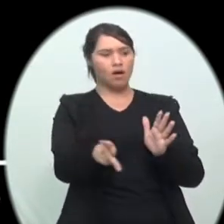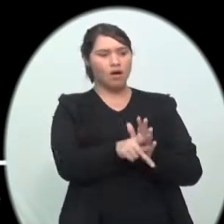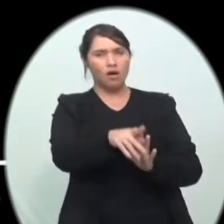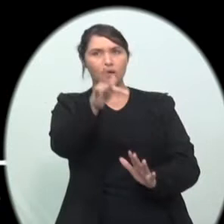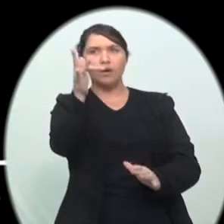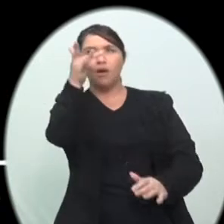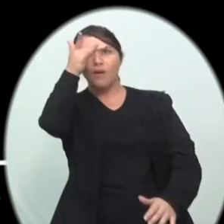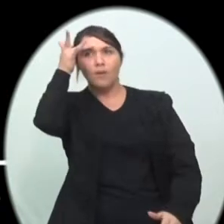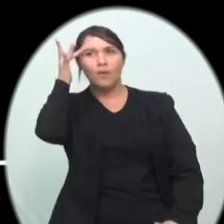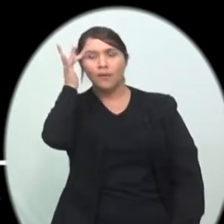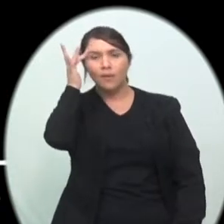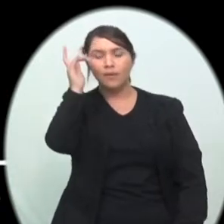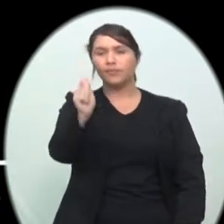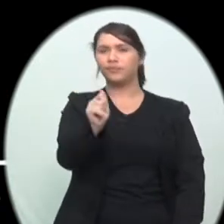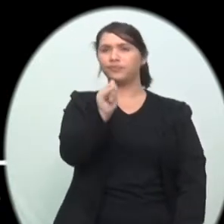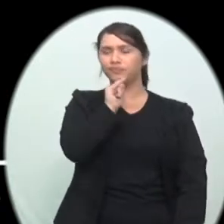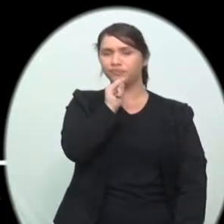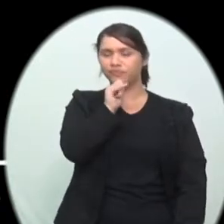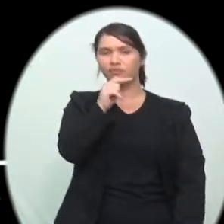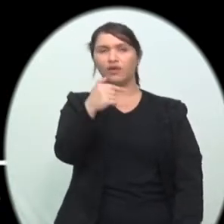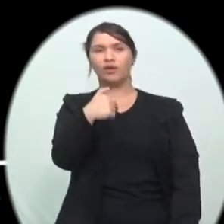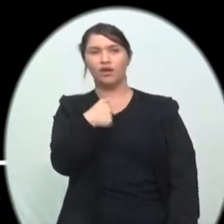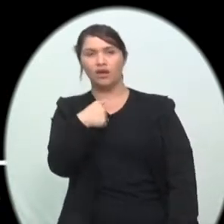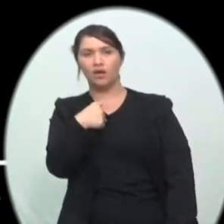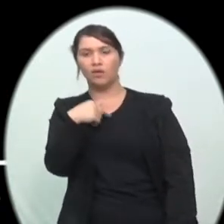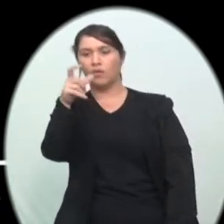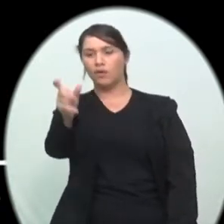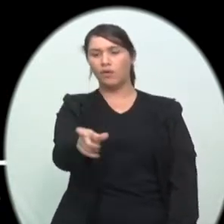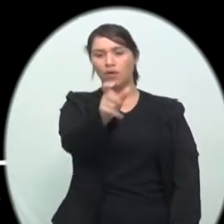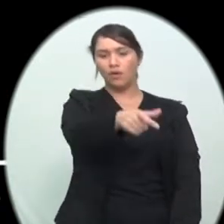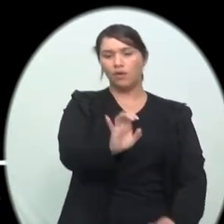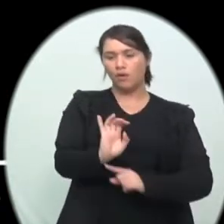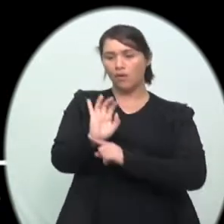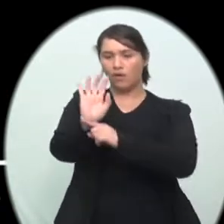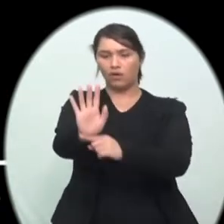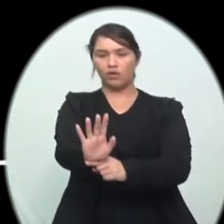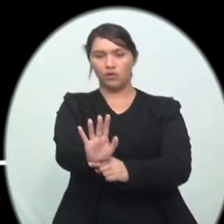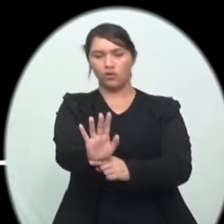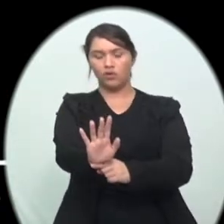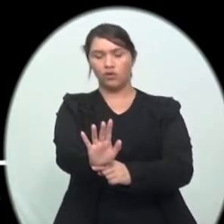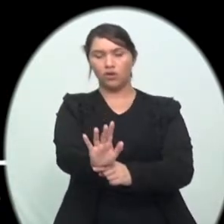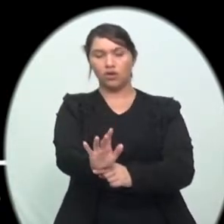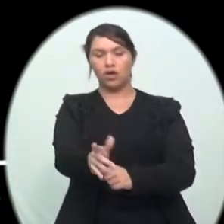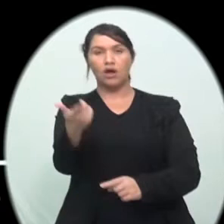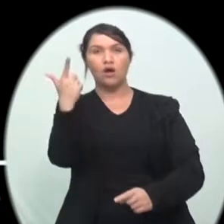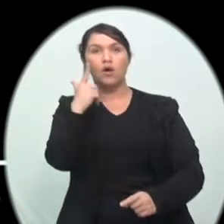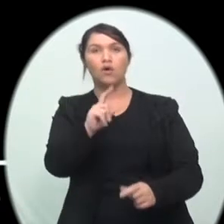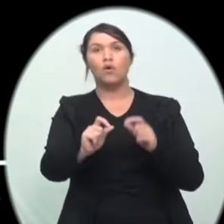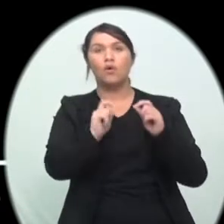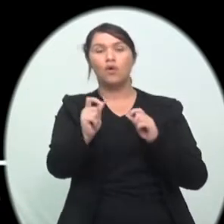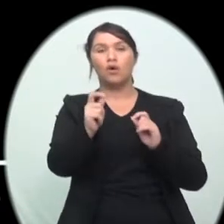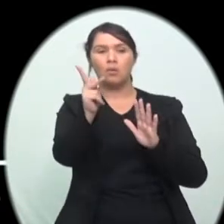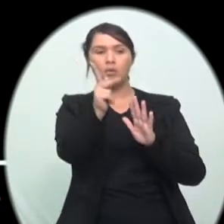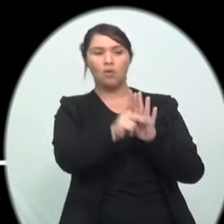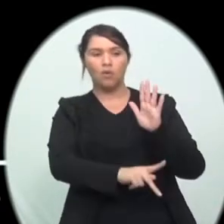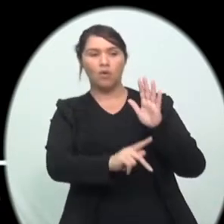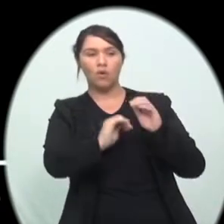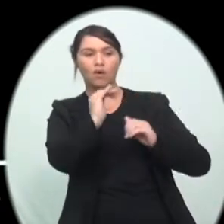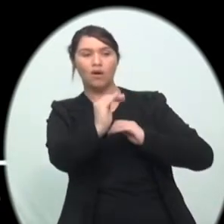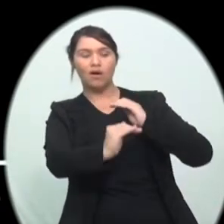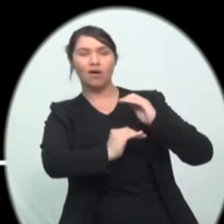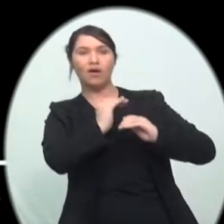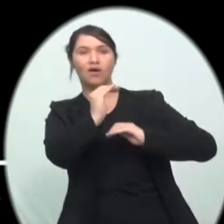eu colaborar com outras pessoas, eu construo projetos em que eu, sendo um